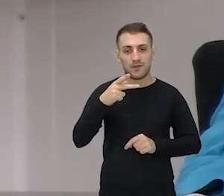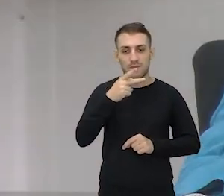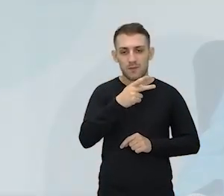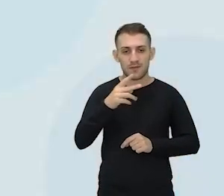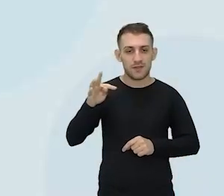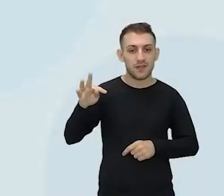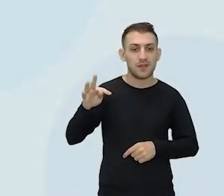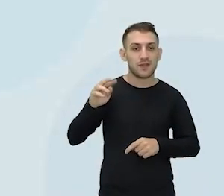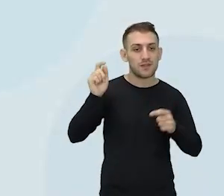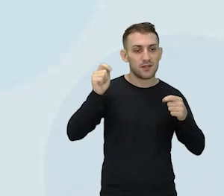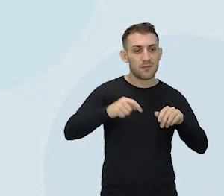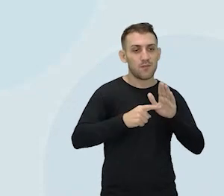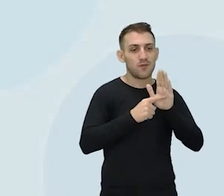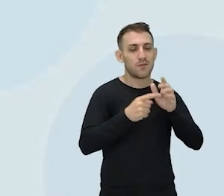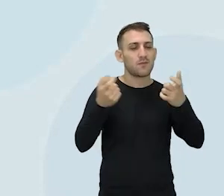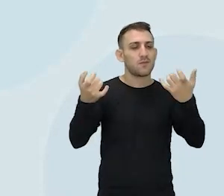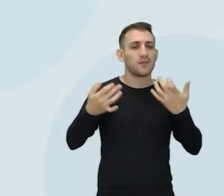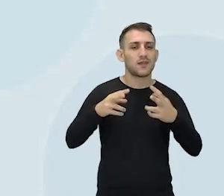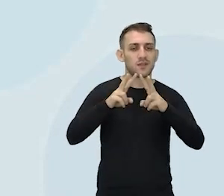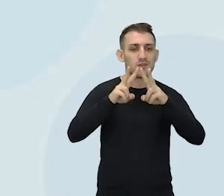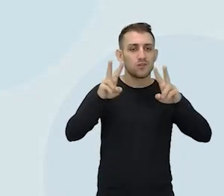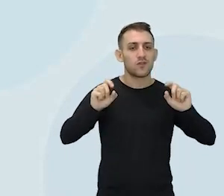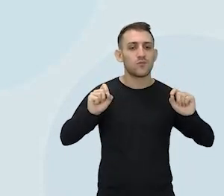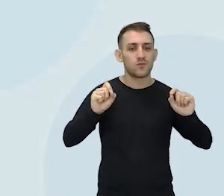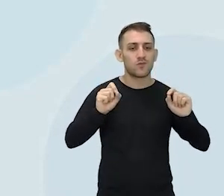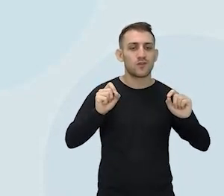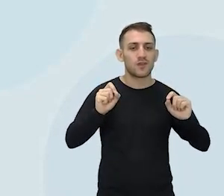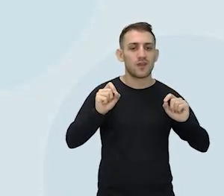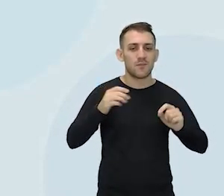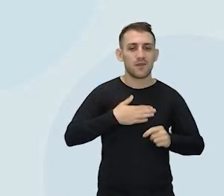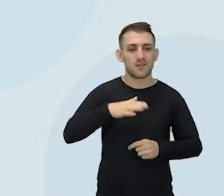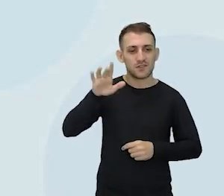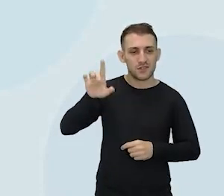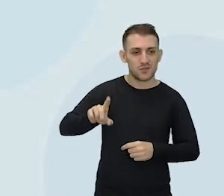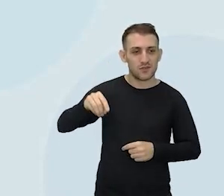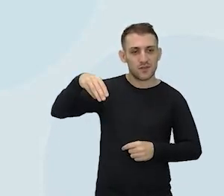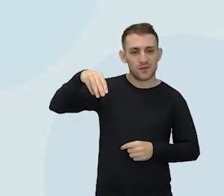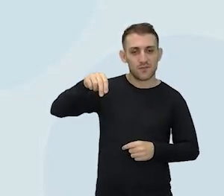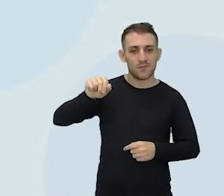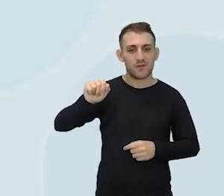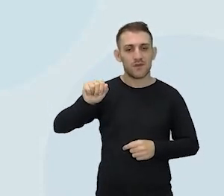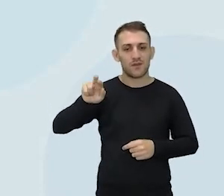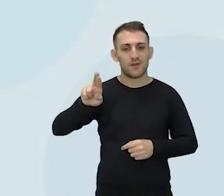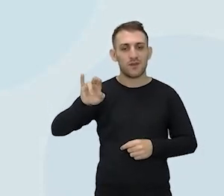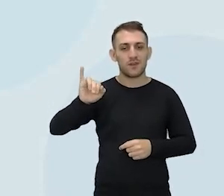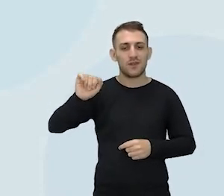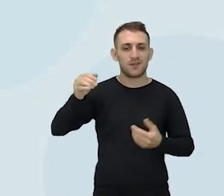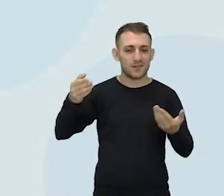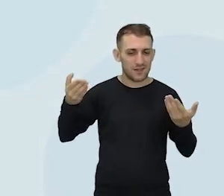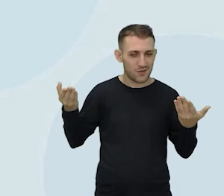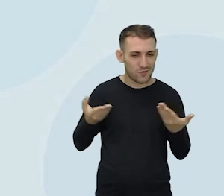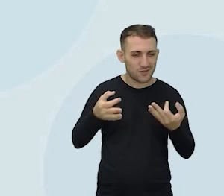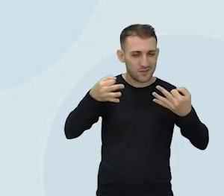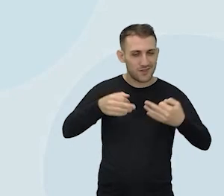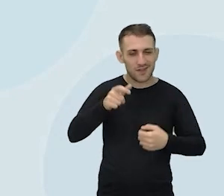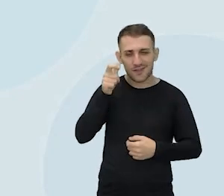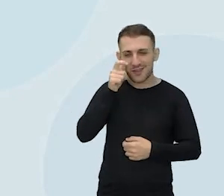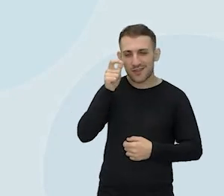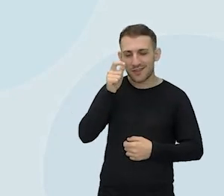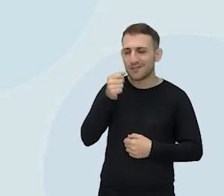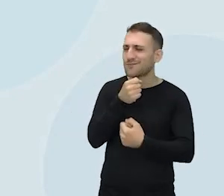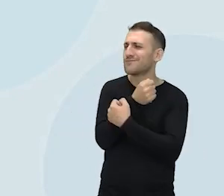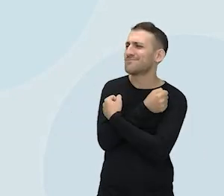falar sobre a minha diretora, a dona Maria José, que deve estar nos assistindo. Um abraço, dona Maria